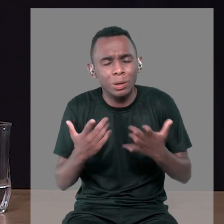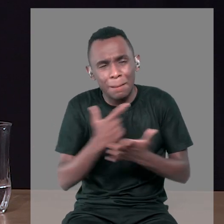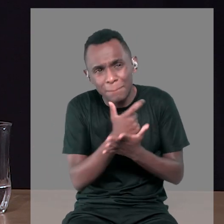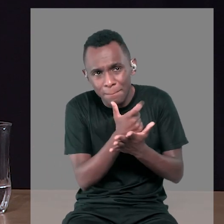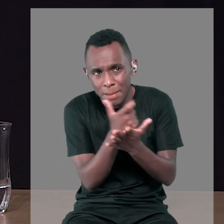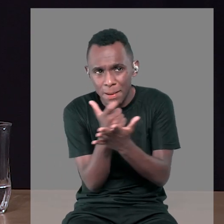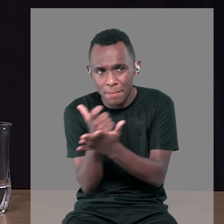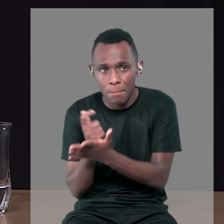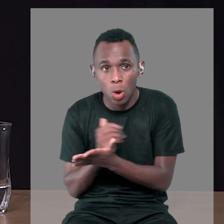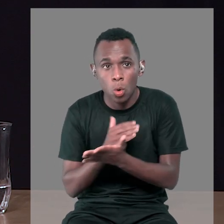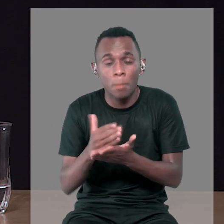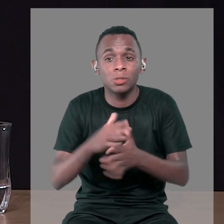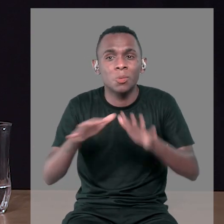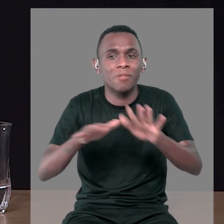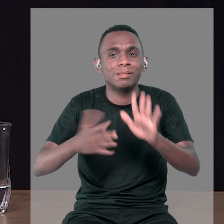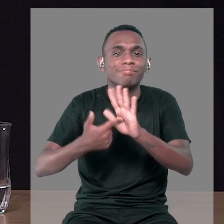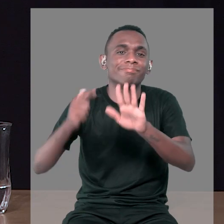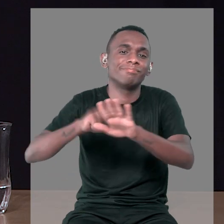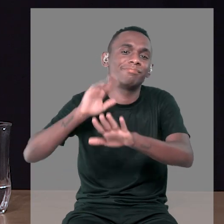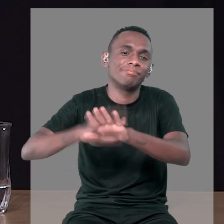começa o movimento de abstração.